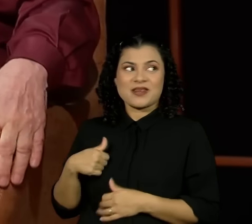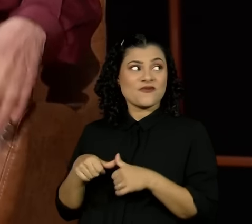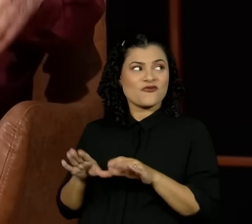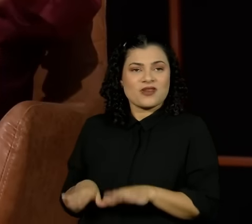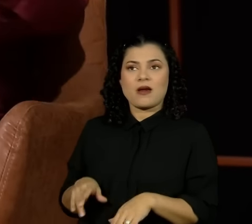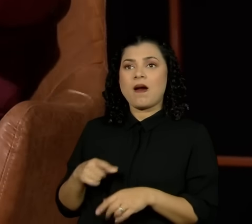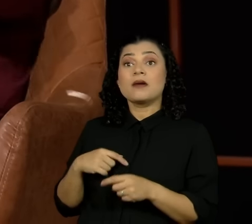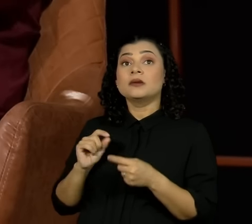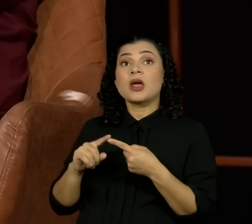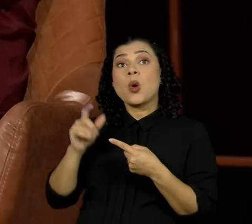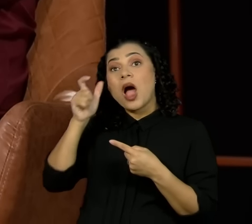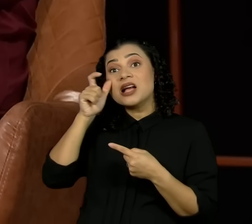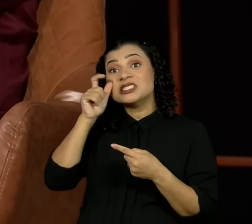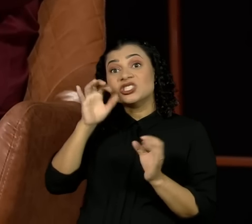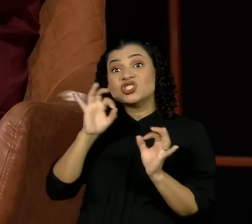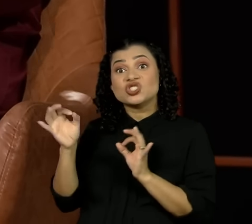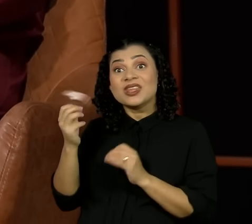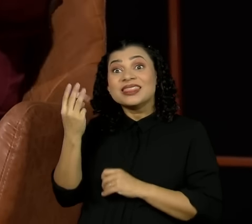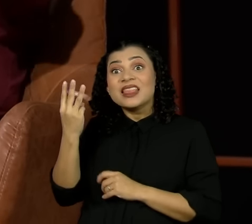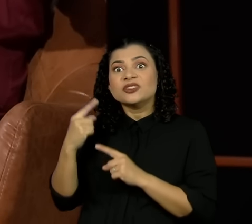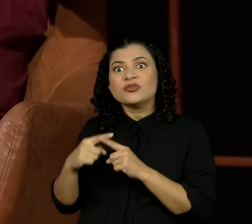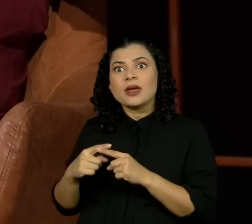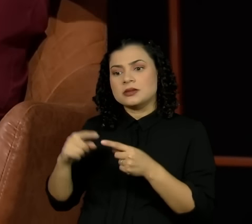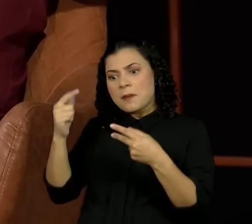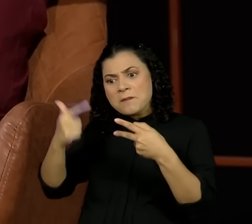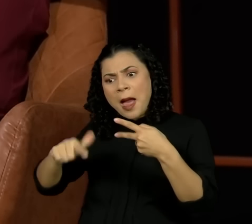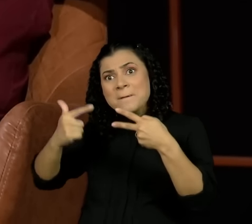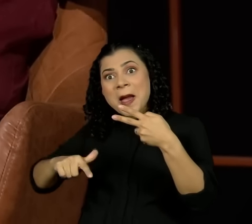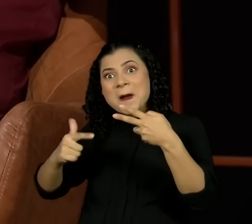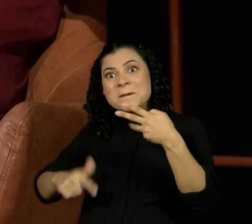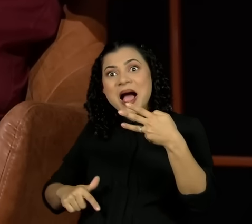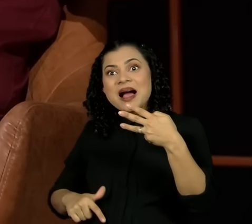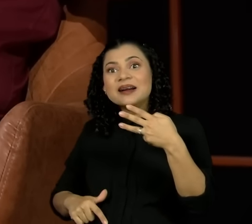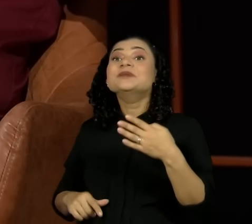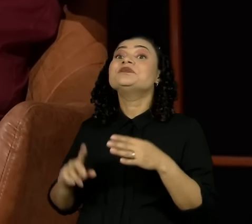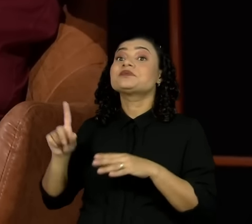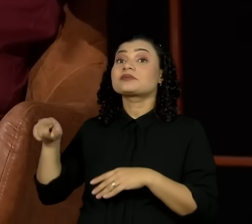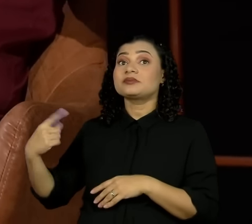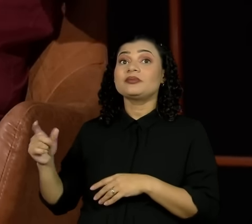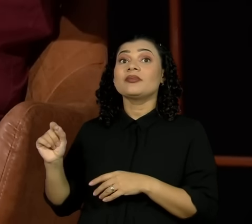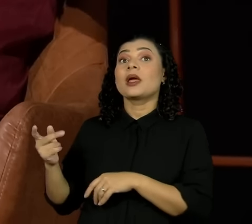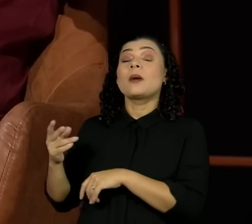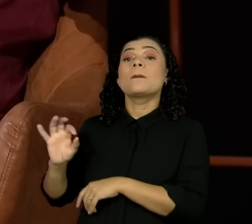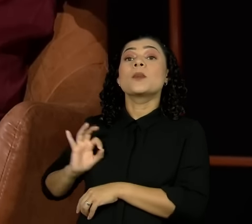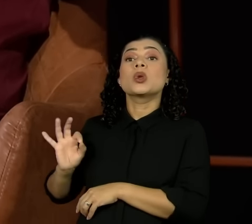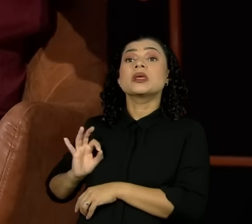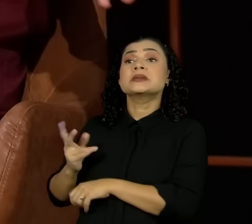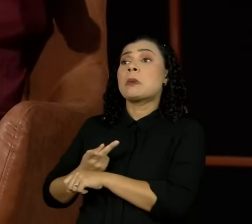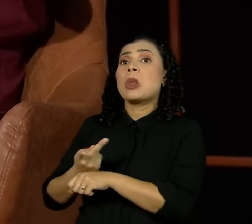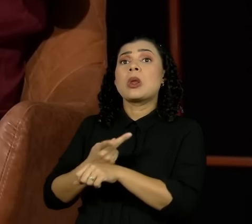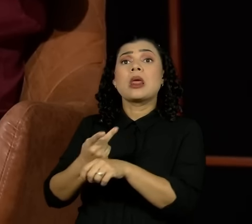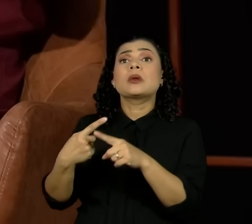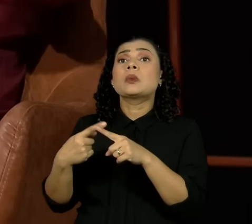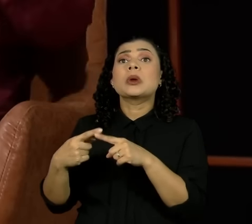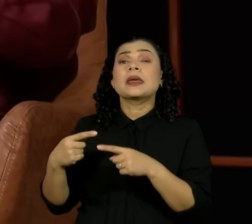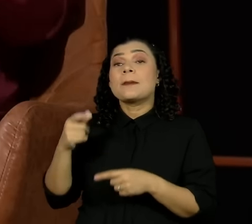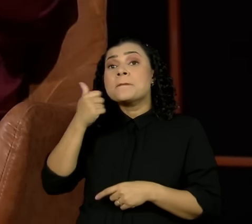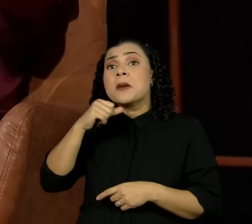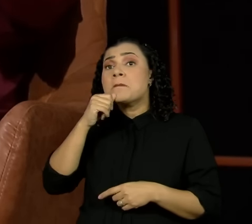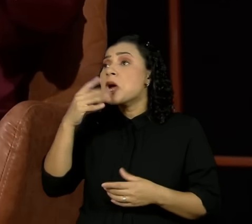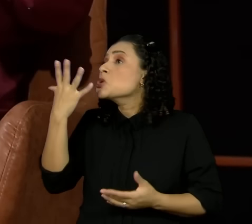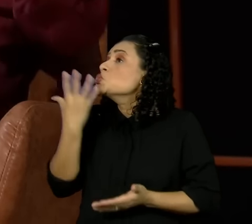Eu acho que assisti 3 vezes o filme. E a polícia estava me procurando, porque a minha mãe, meu filho sumiu. Aí